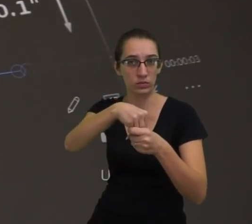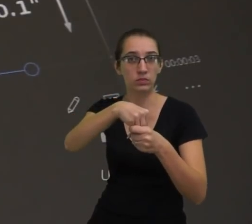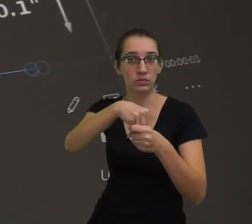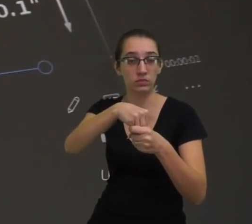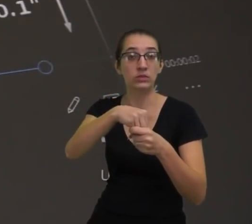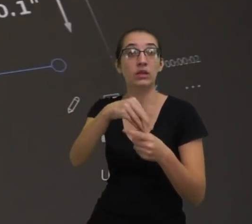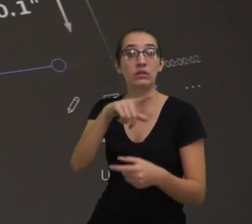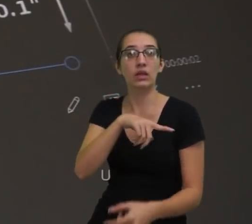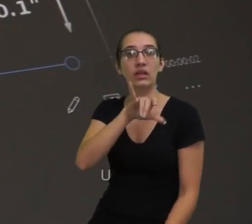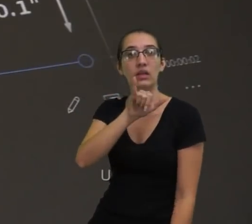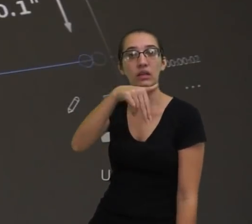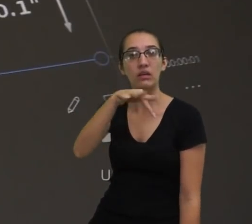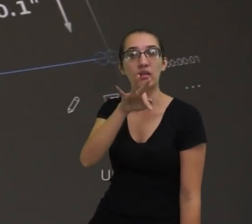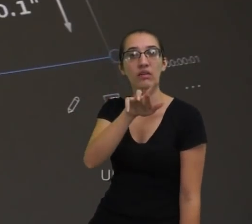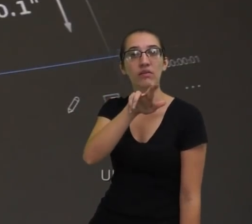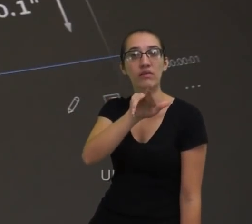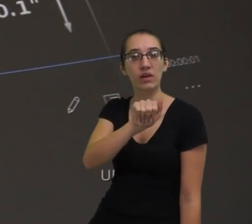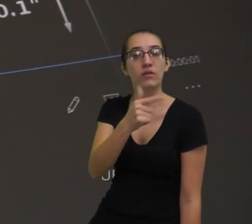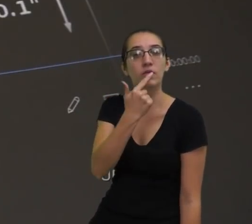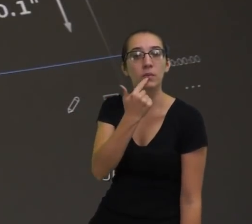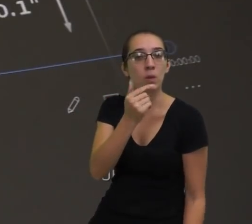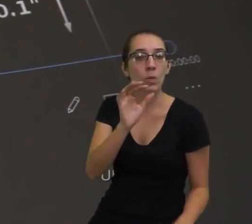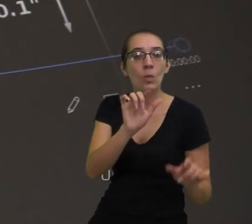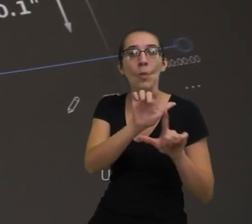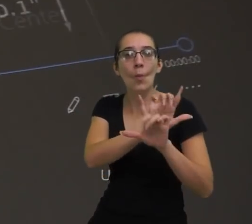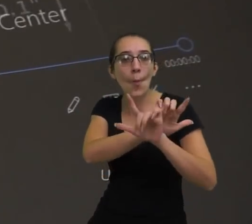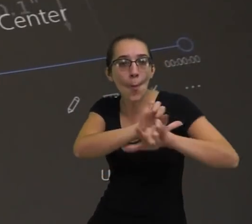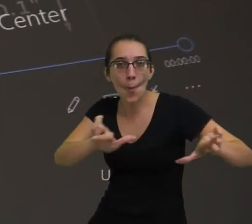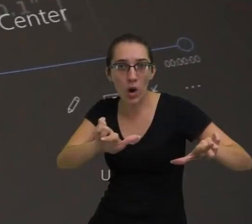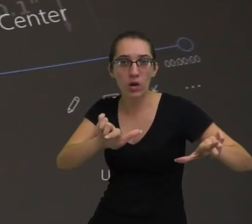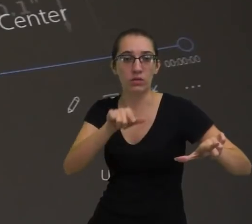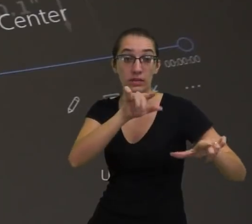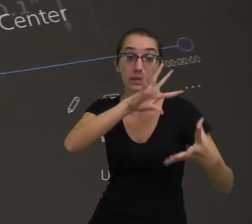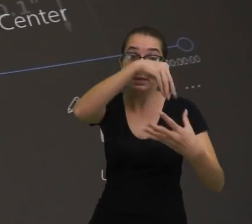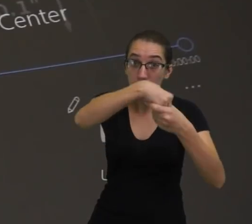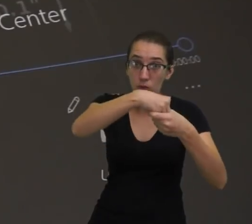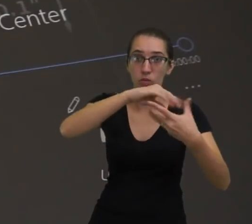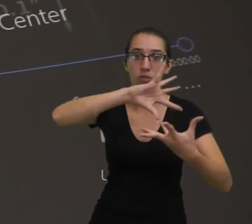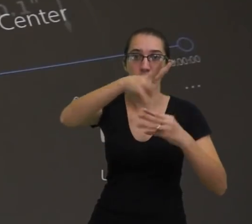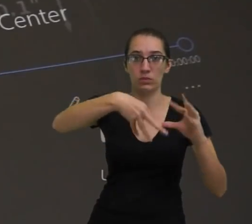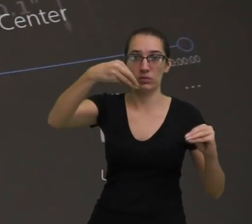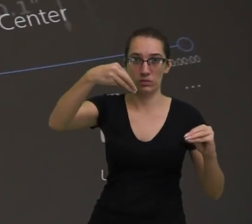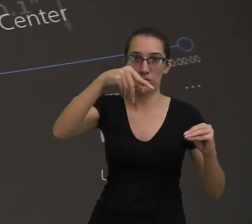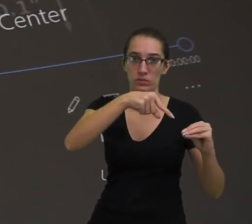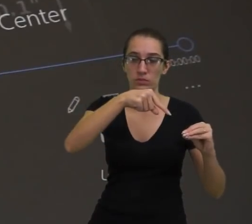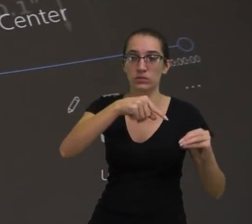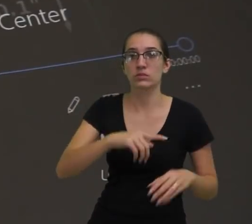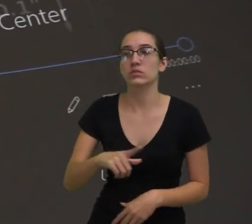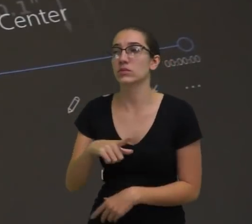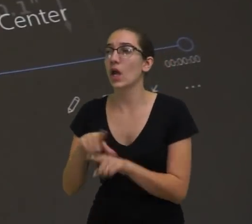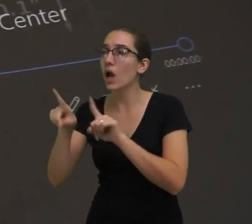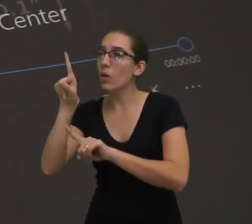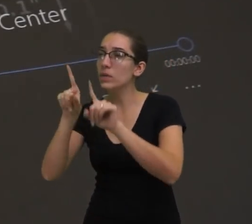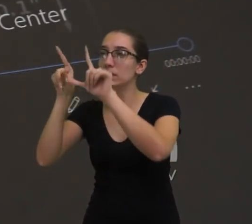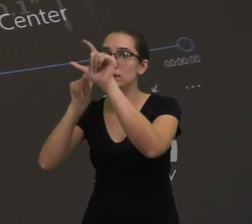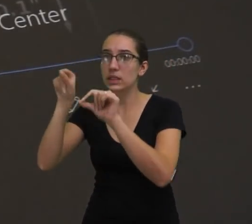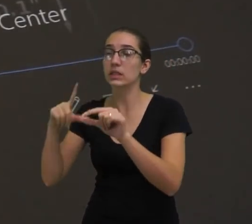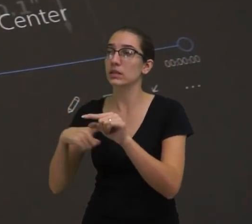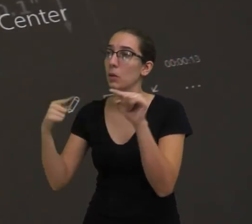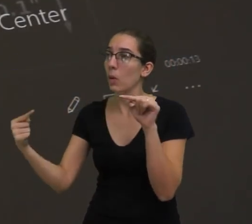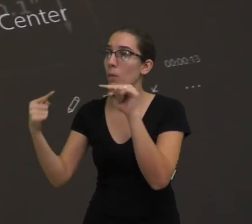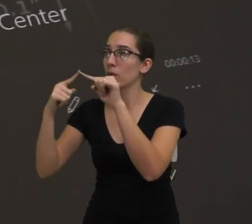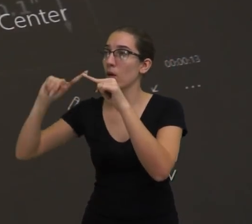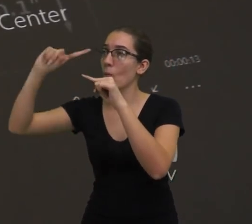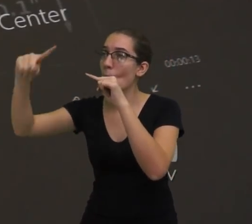lá, em infravermelho ao menos. Tá? Então tem umas estrelas aqui que fecham a órbita. E algo interessante é, olha